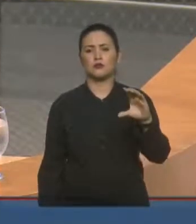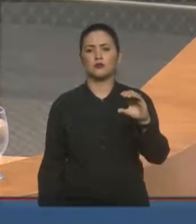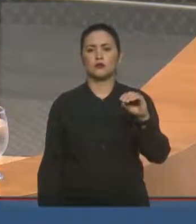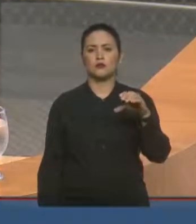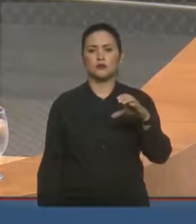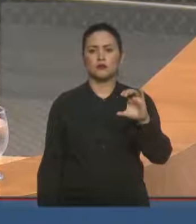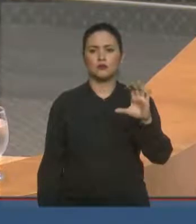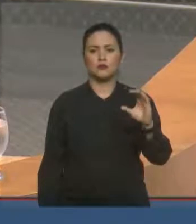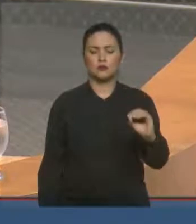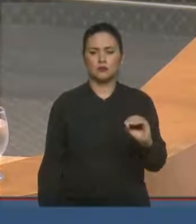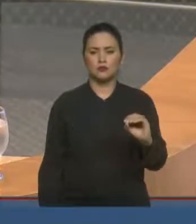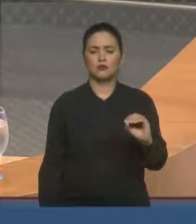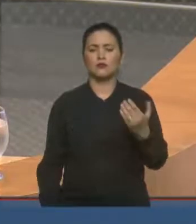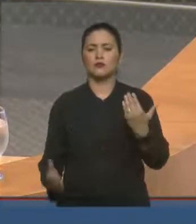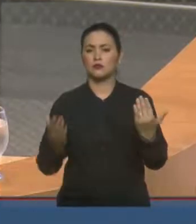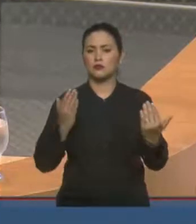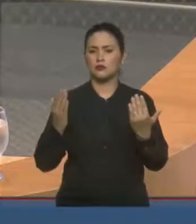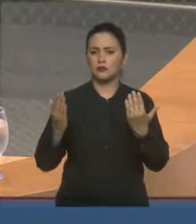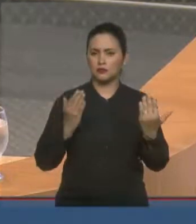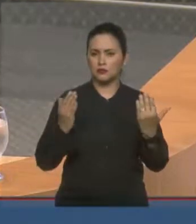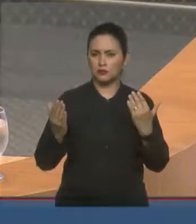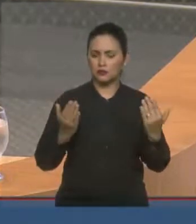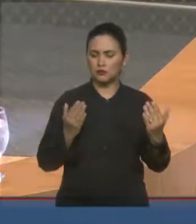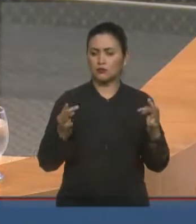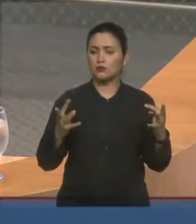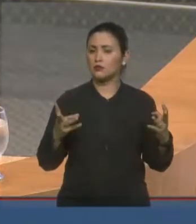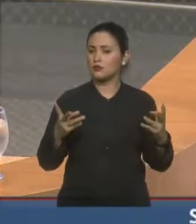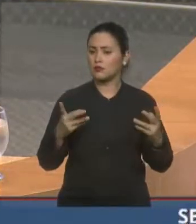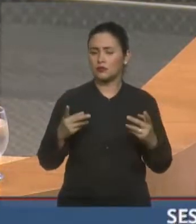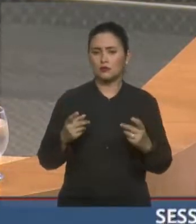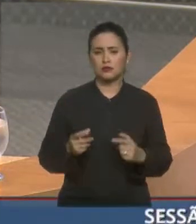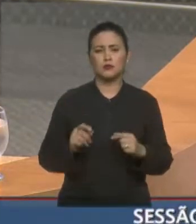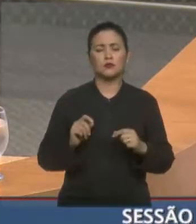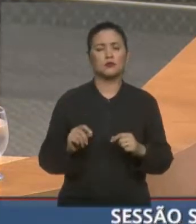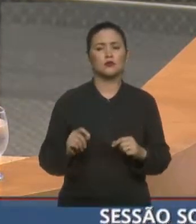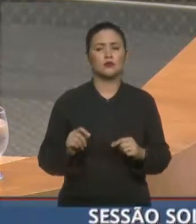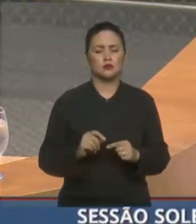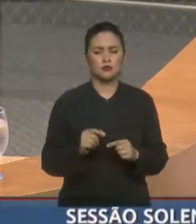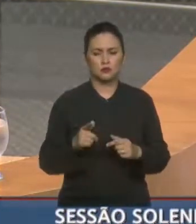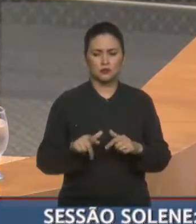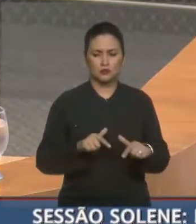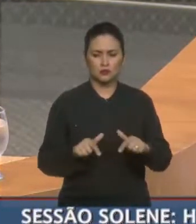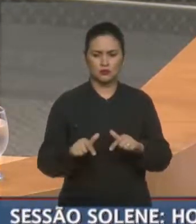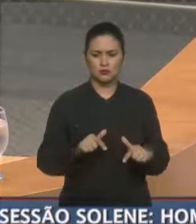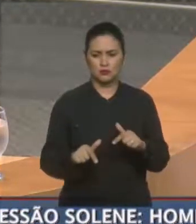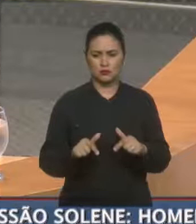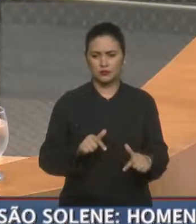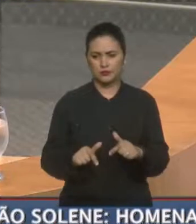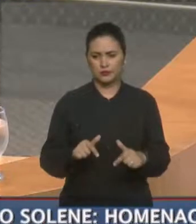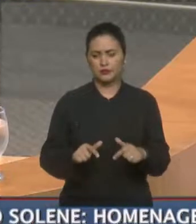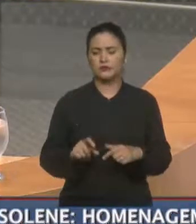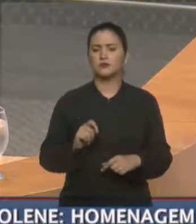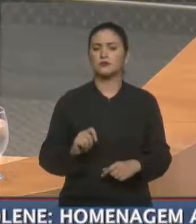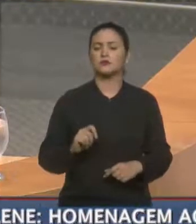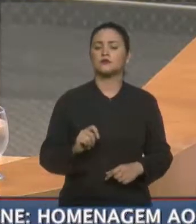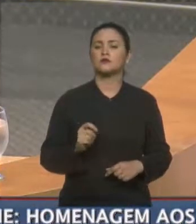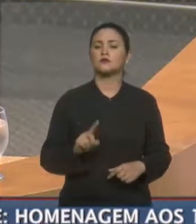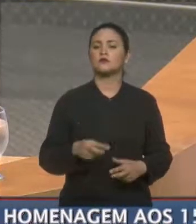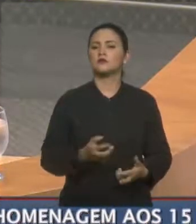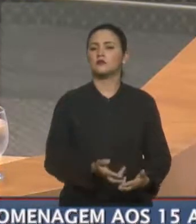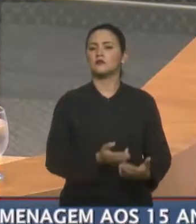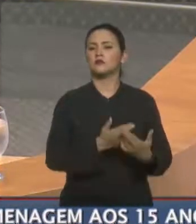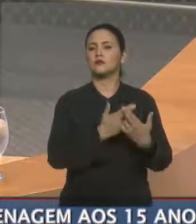todos os peritos compromissados que desempenham suas atividades e que, na realidade, foram os precursores e os